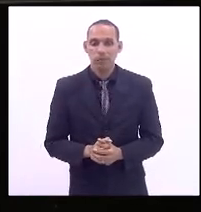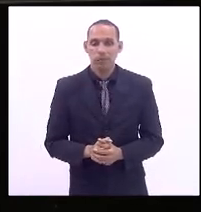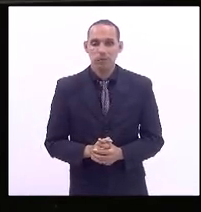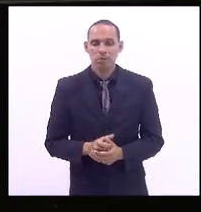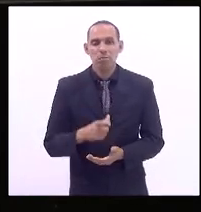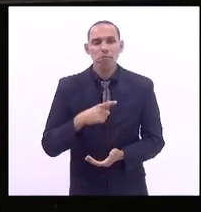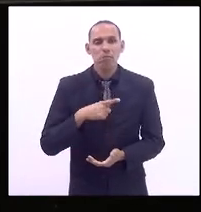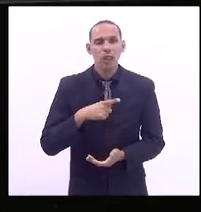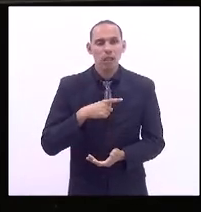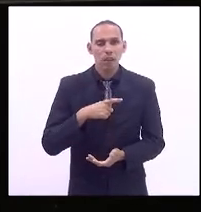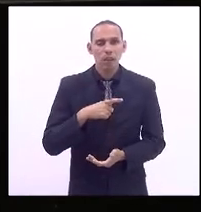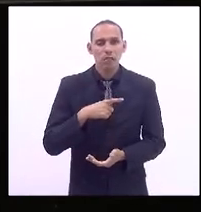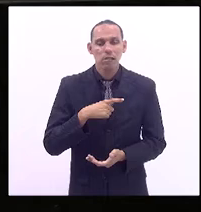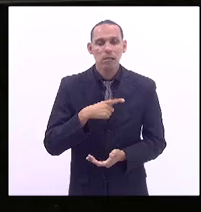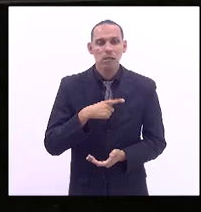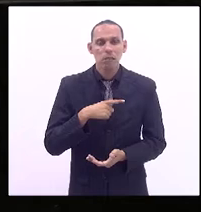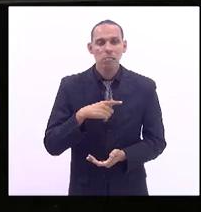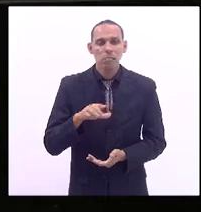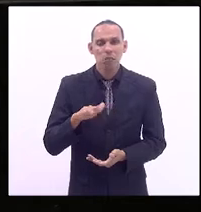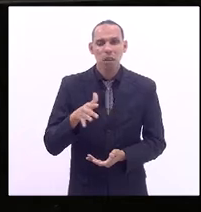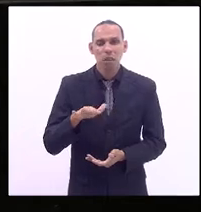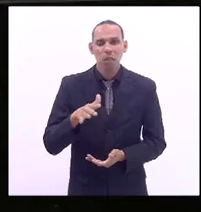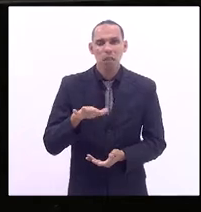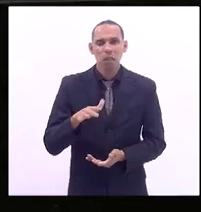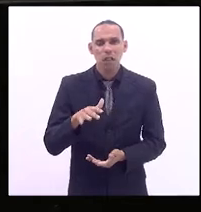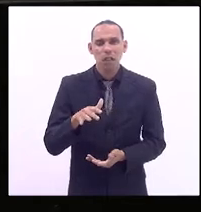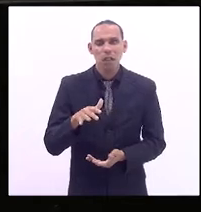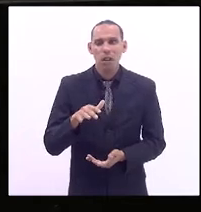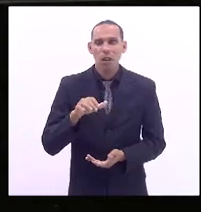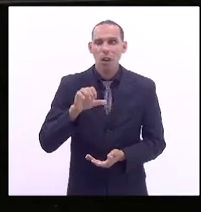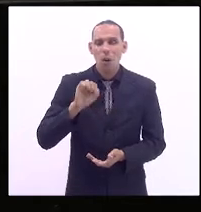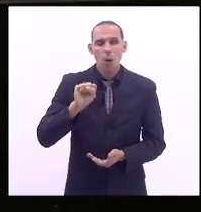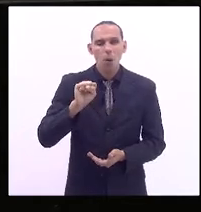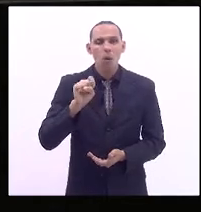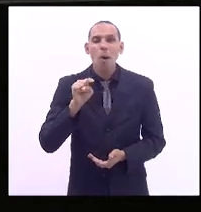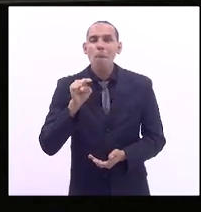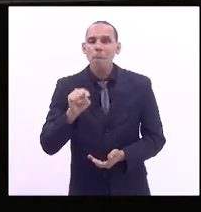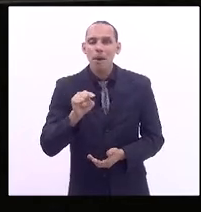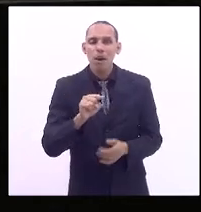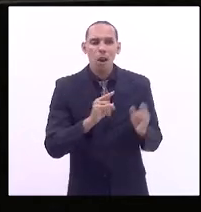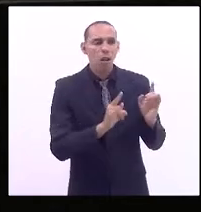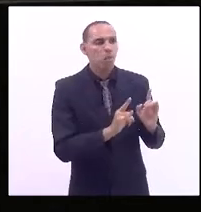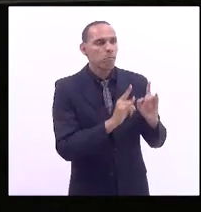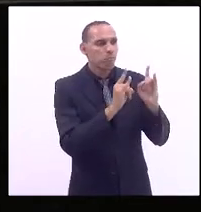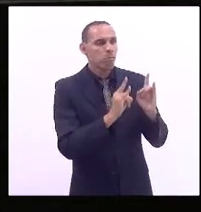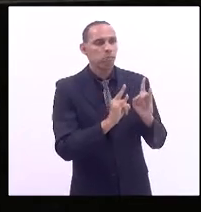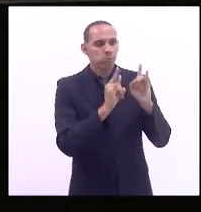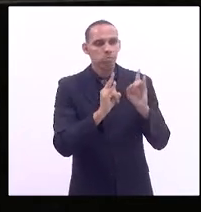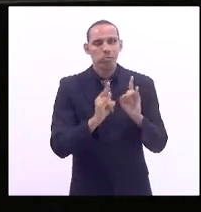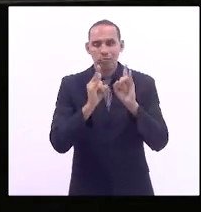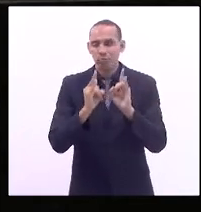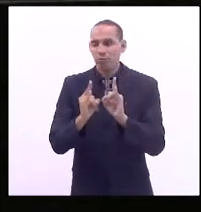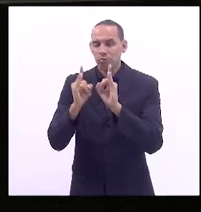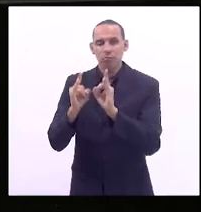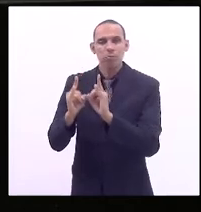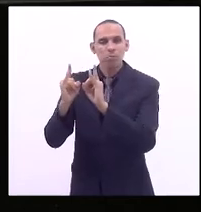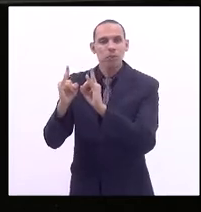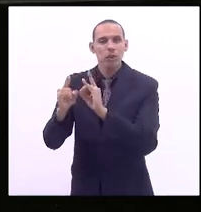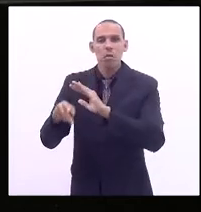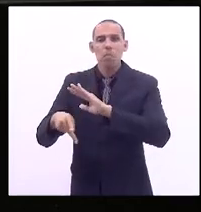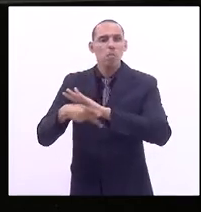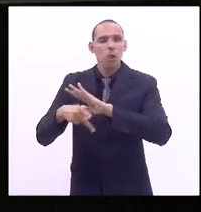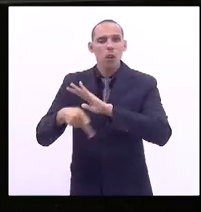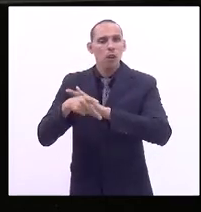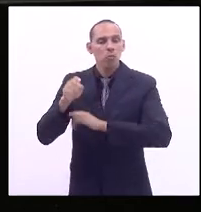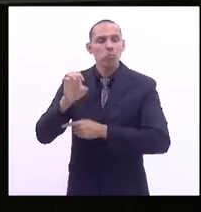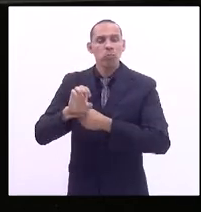existe cerca de 8.000 Imóveis não pertencendo